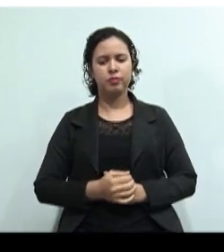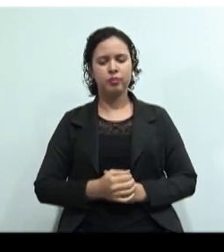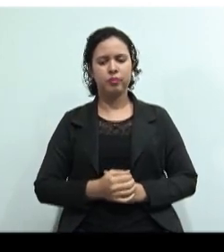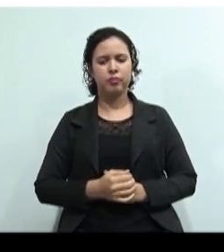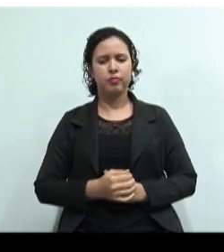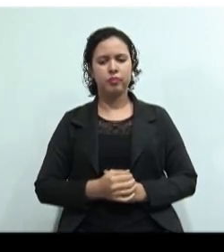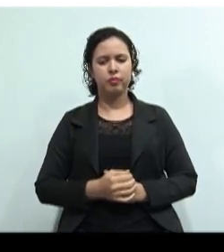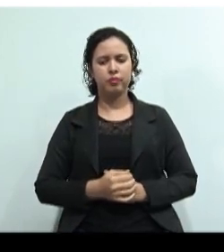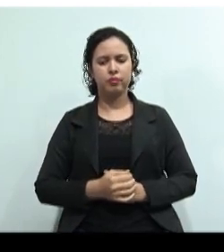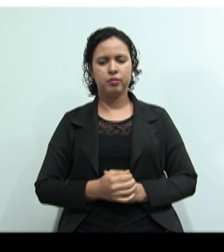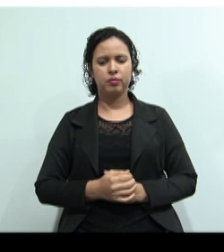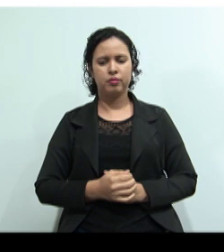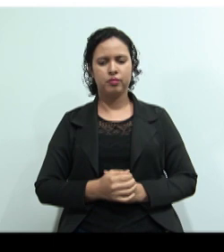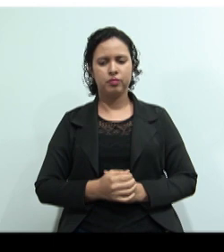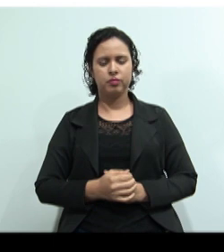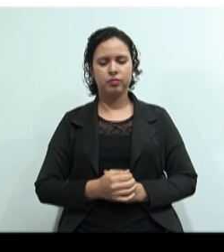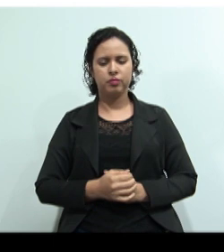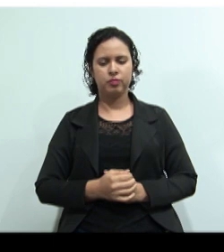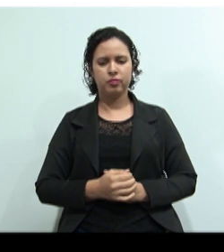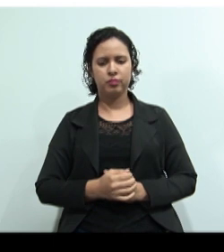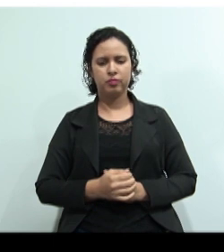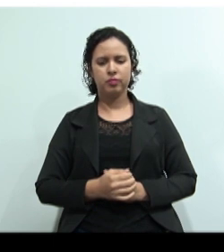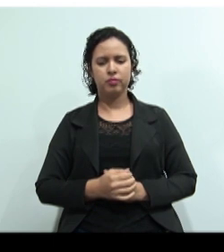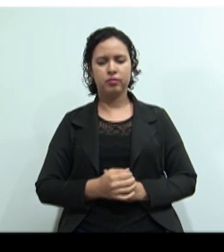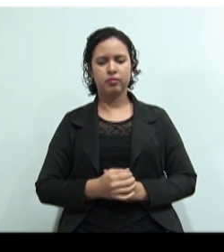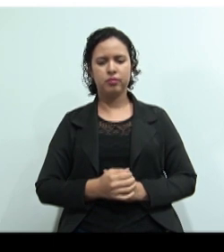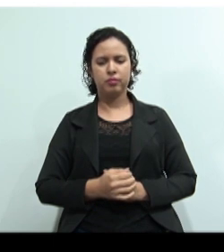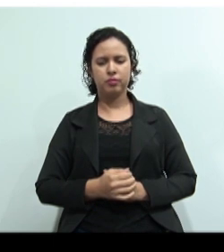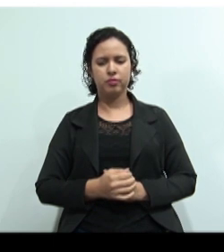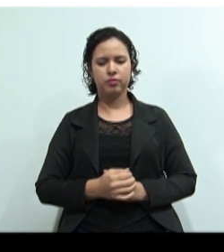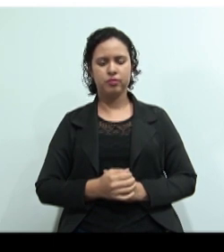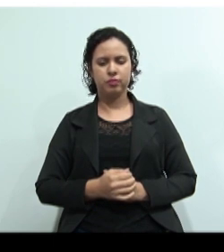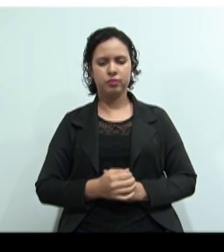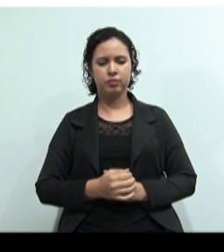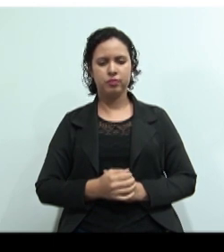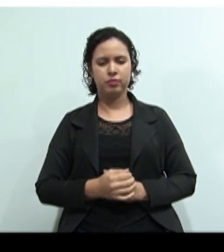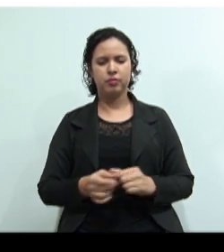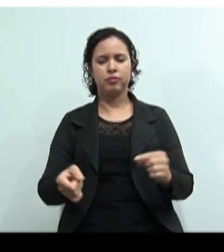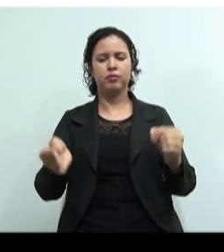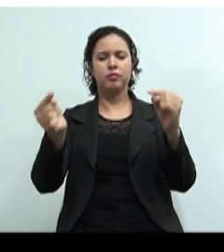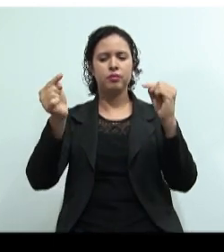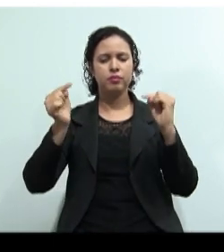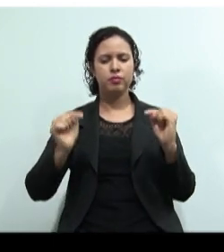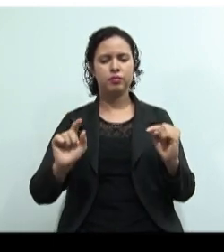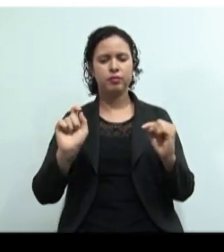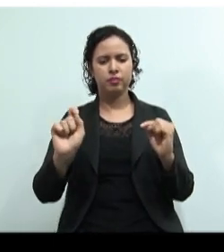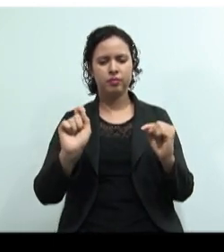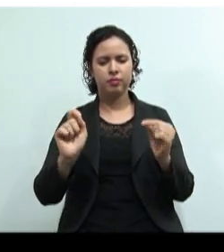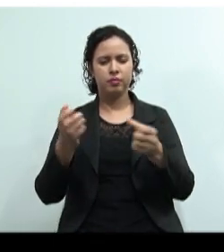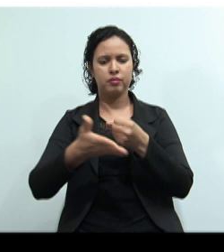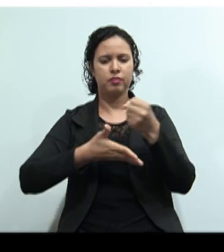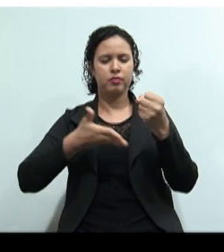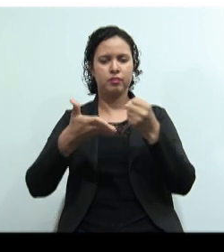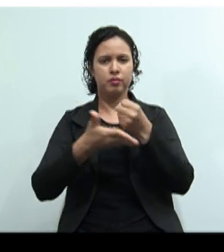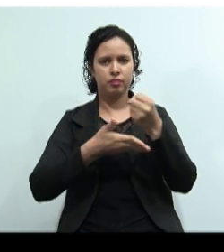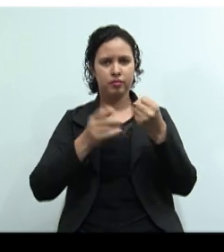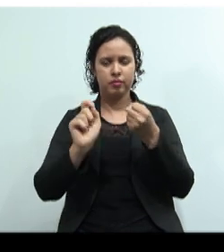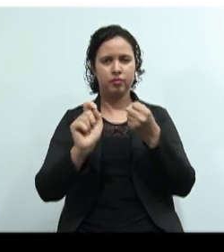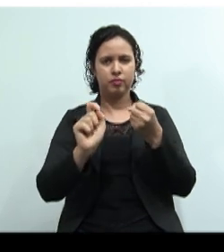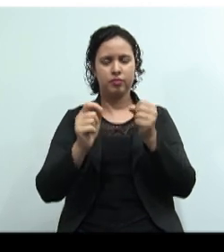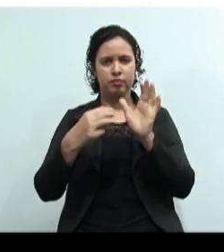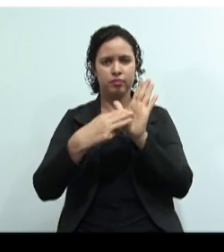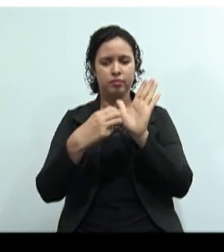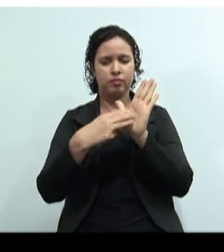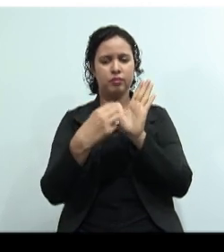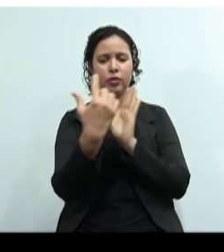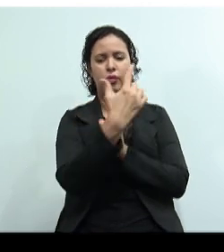menos ET menos MGC. Com base, e outra